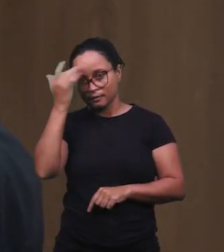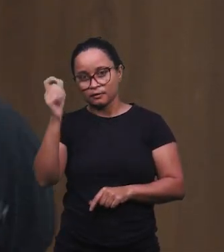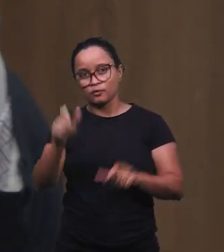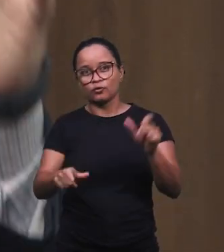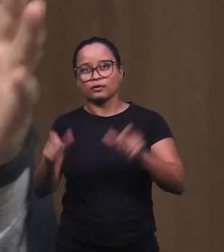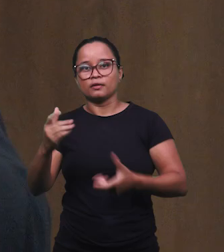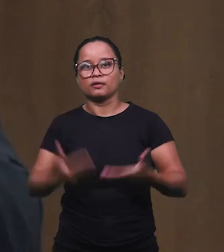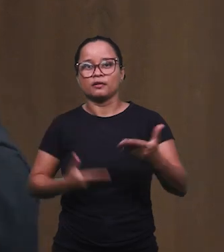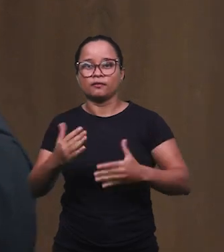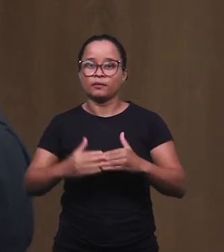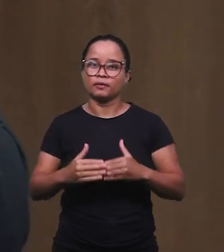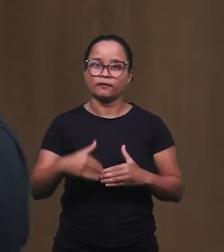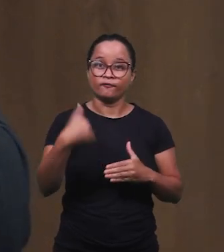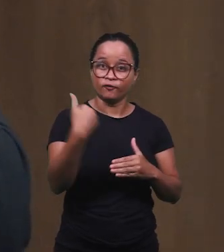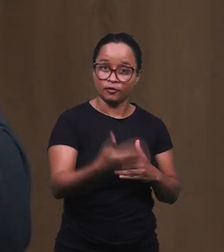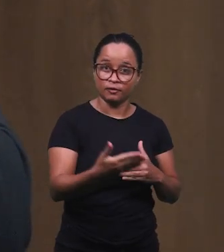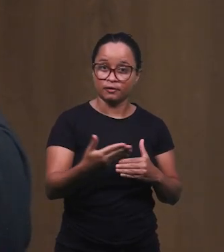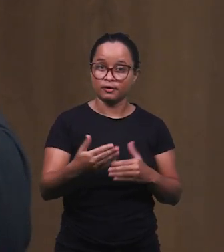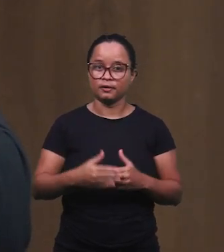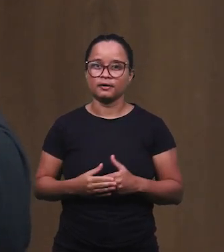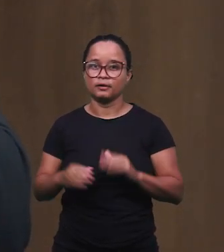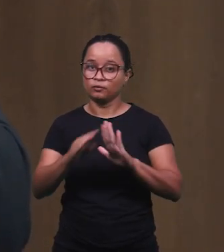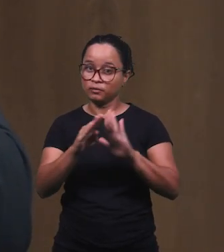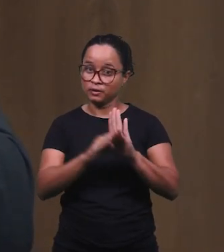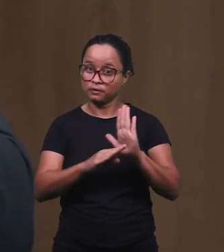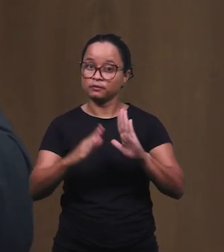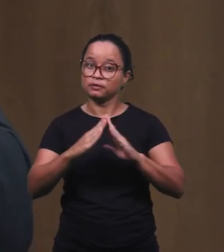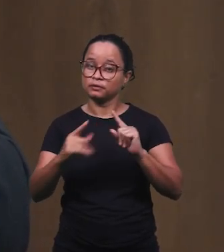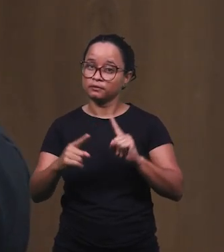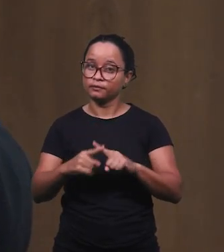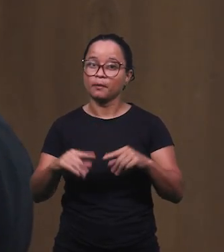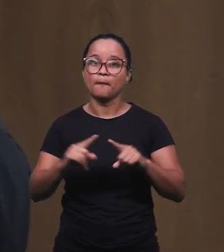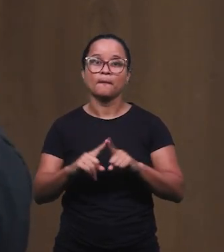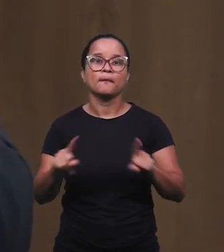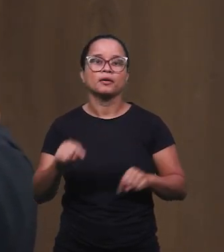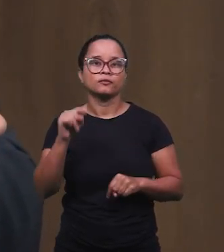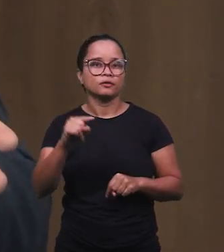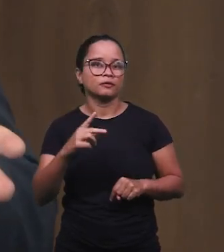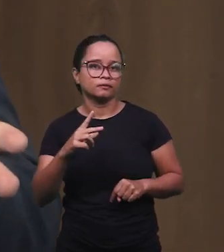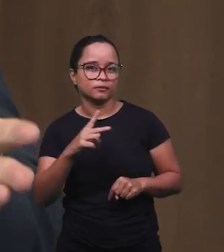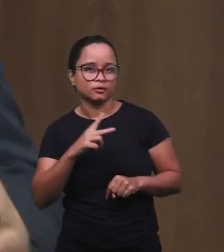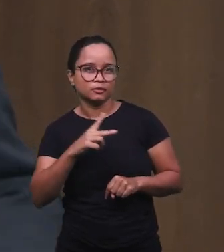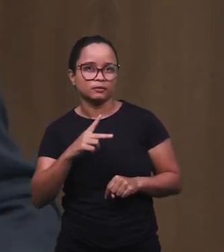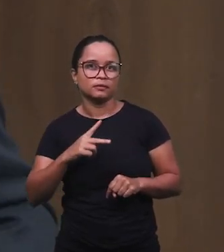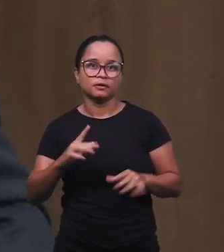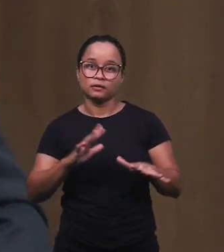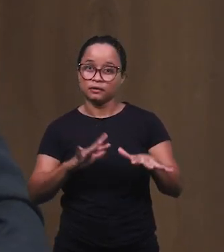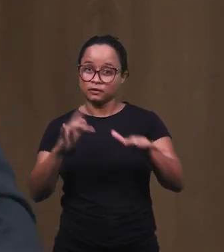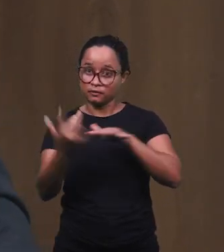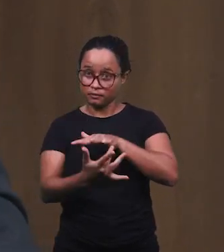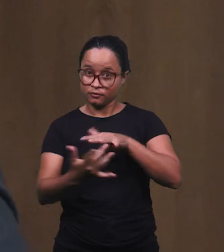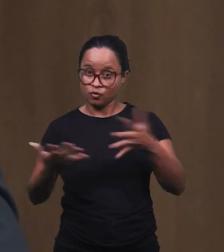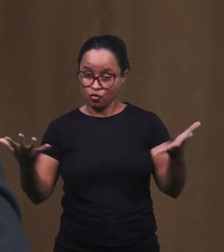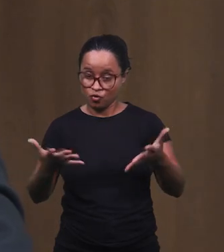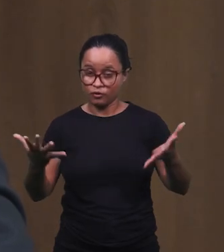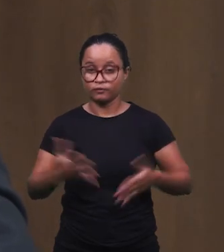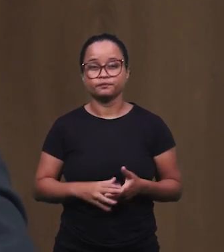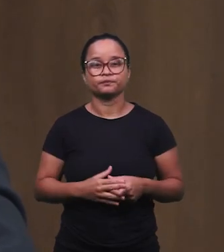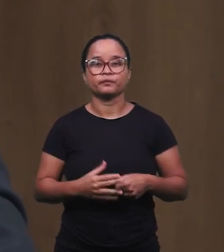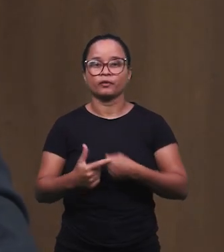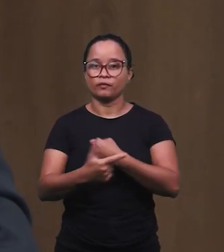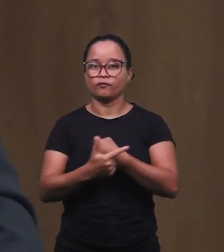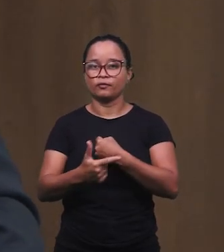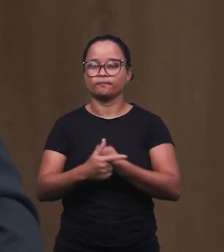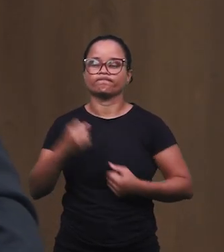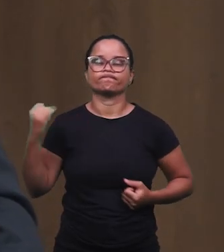também não fazer fora do padrão. Mas você, pessoalmente, as redes sociais hoje, ela tem um